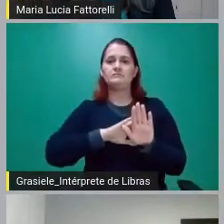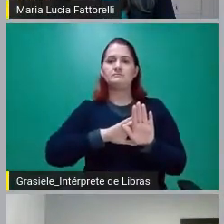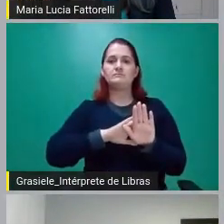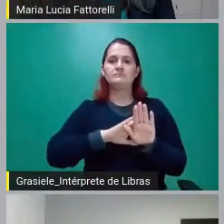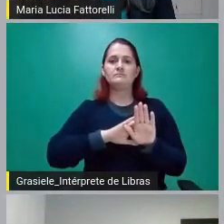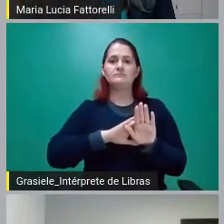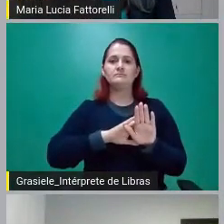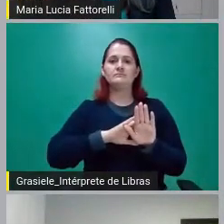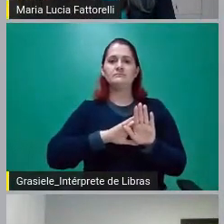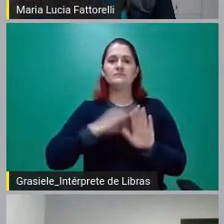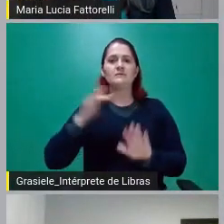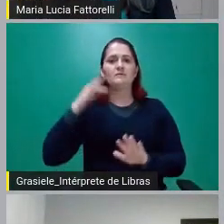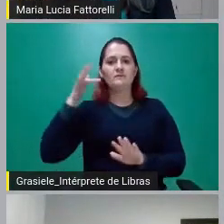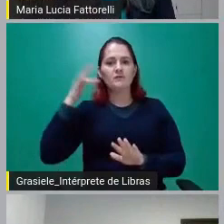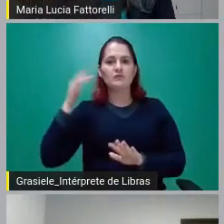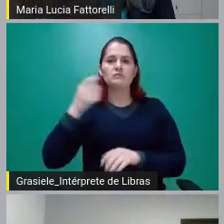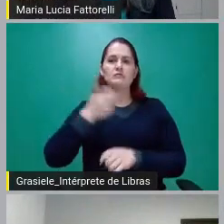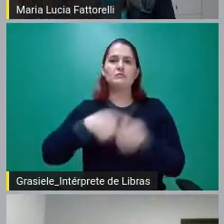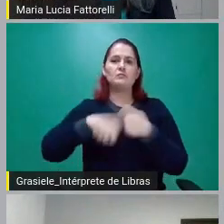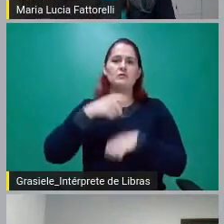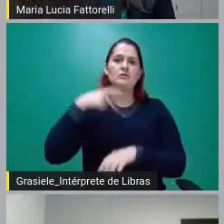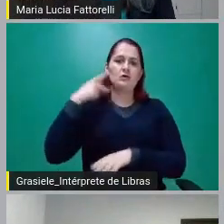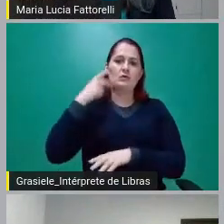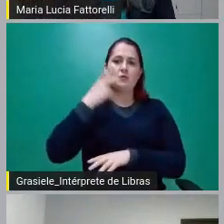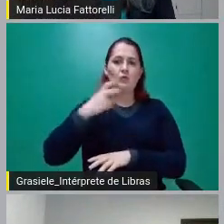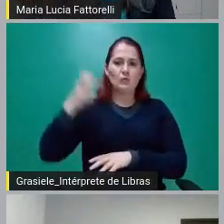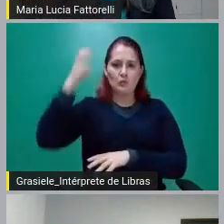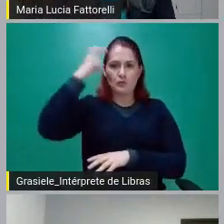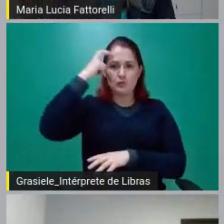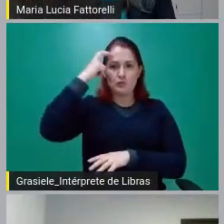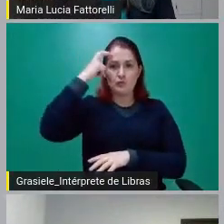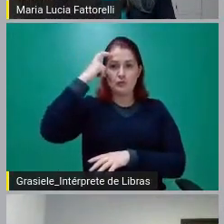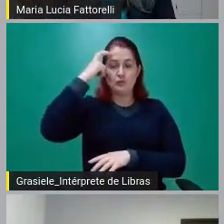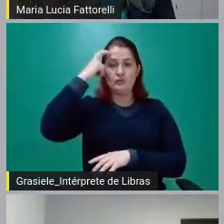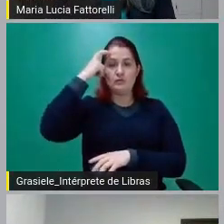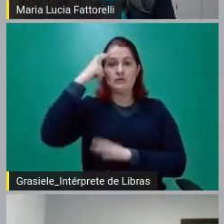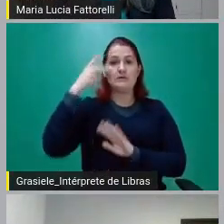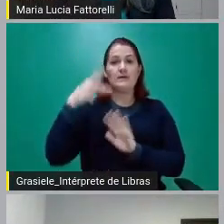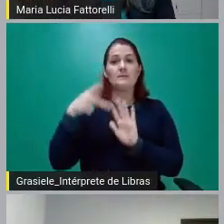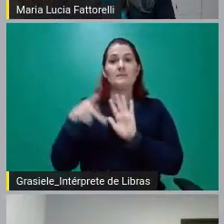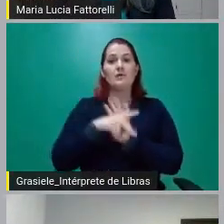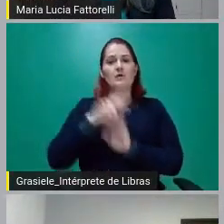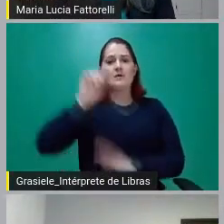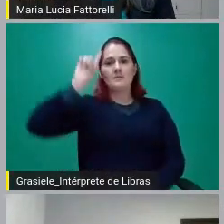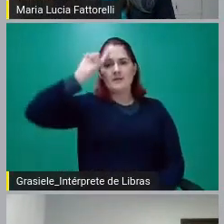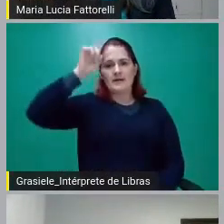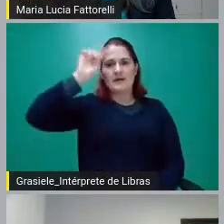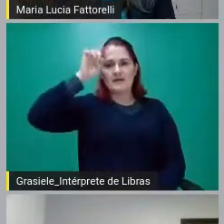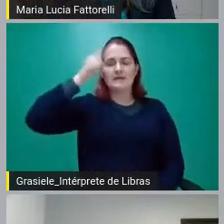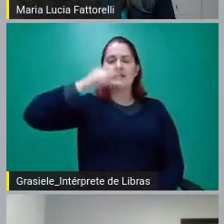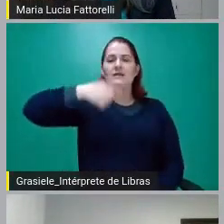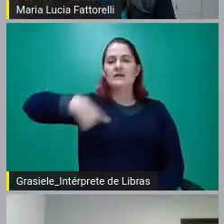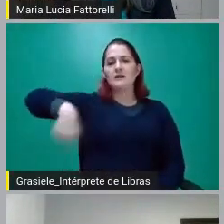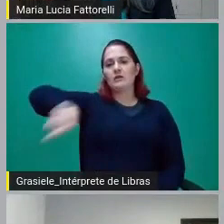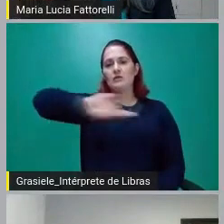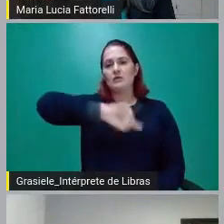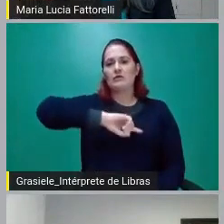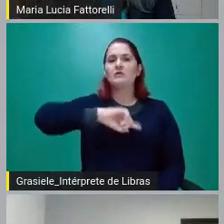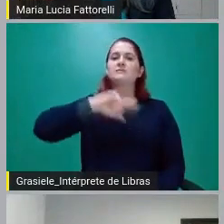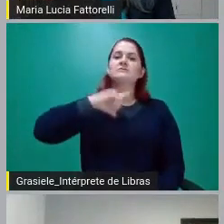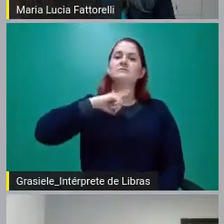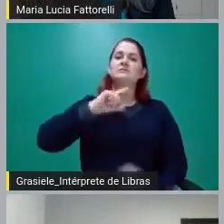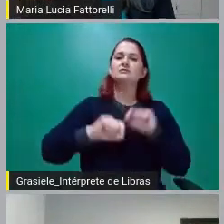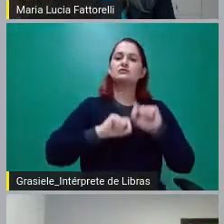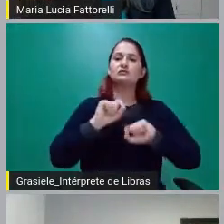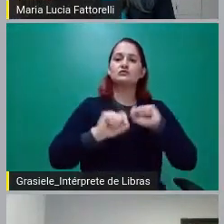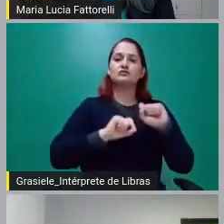filosófico, político, econômica, culturais, do conjunto de ideias que nós denominamos,